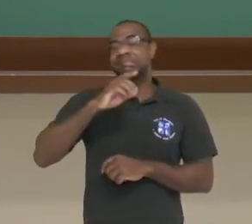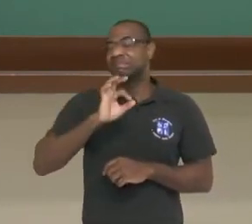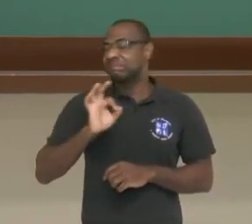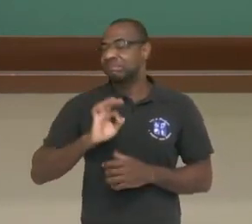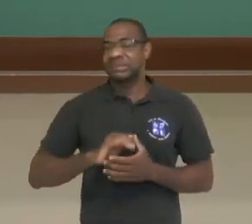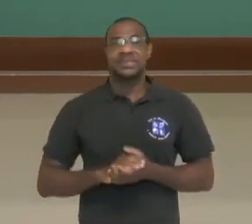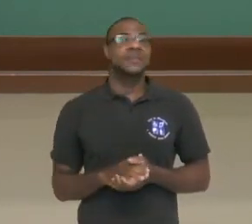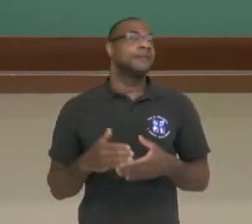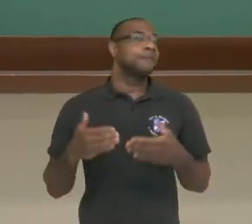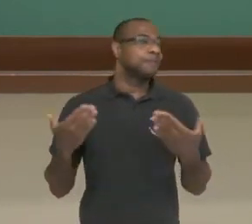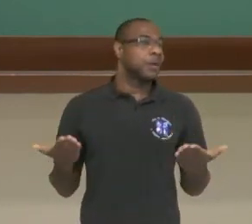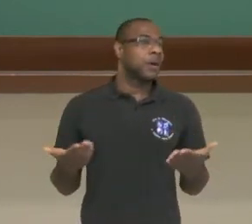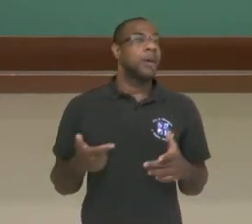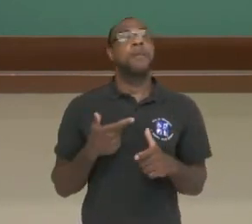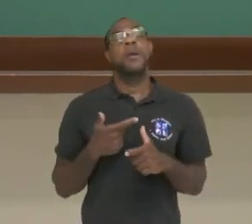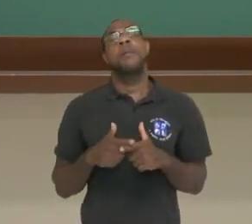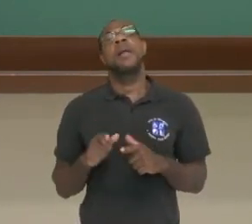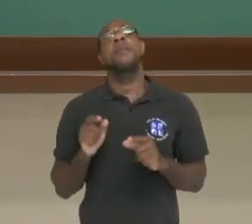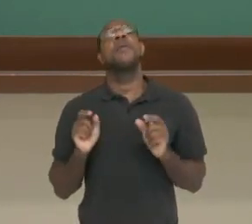problema